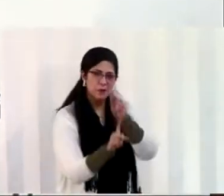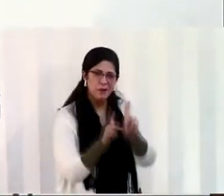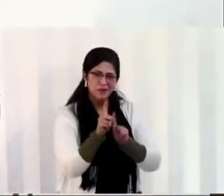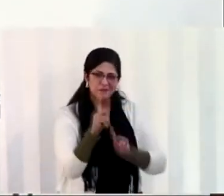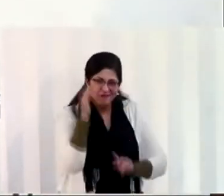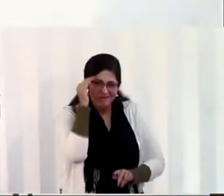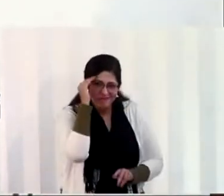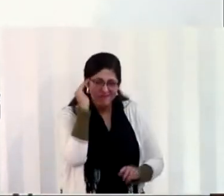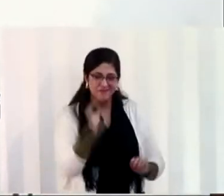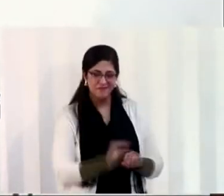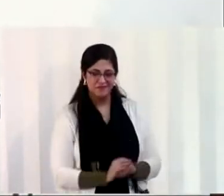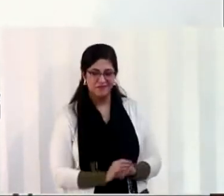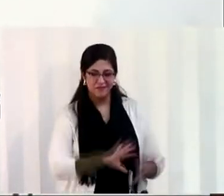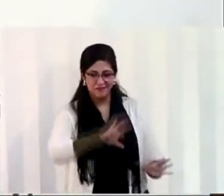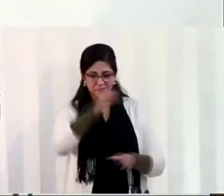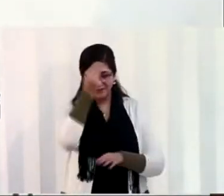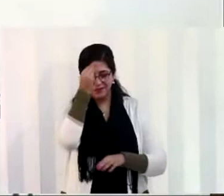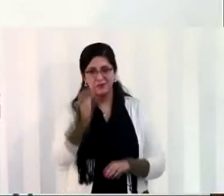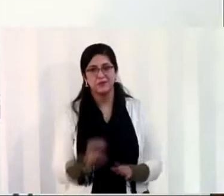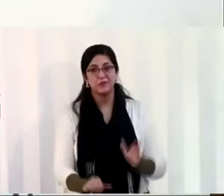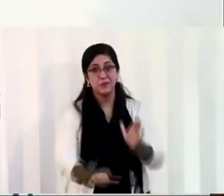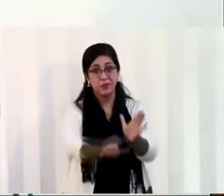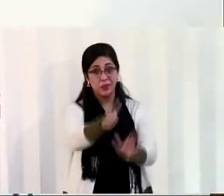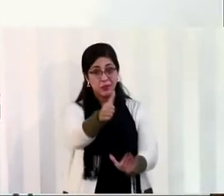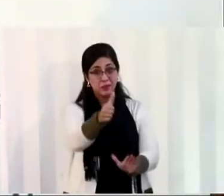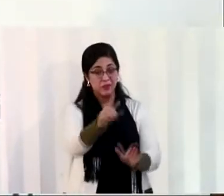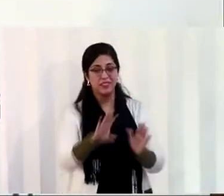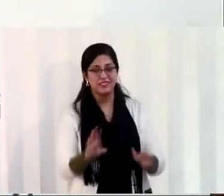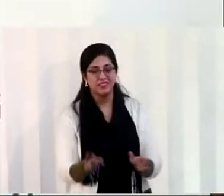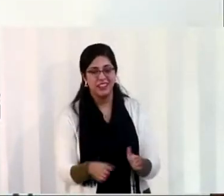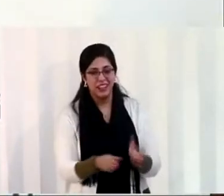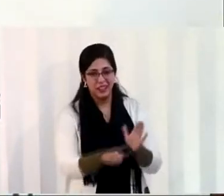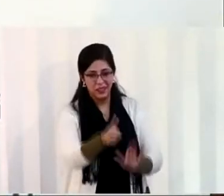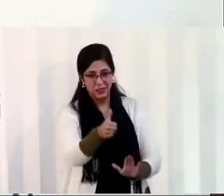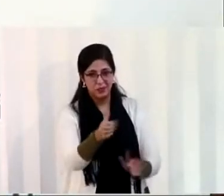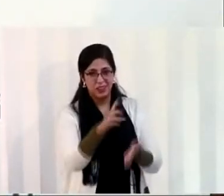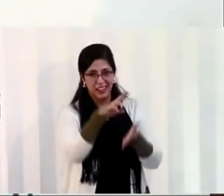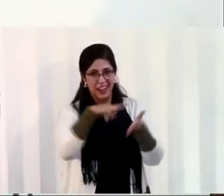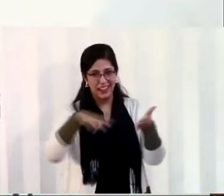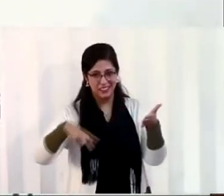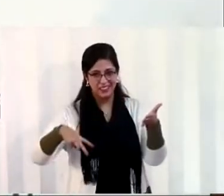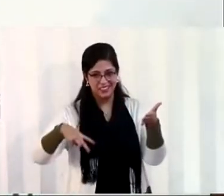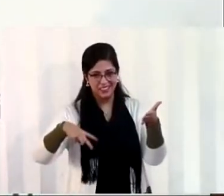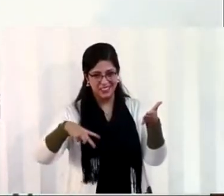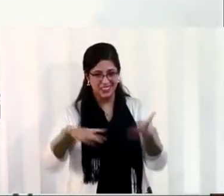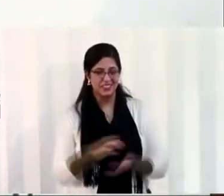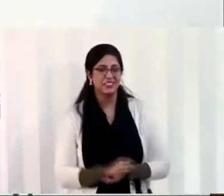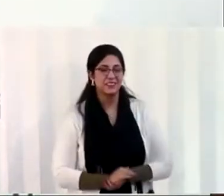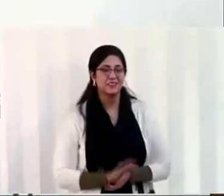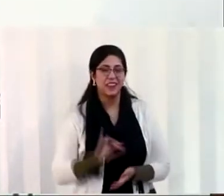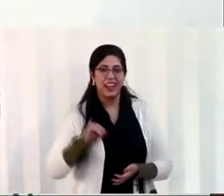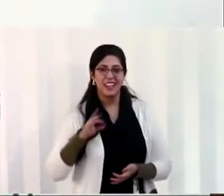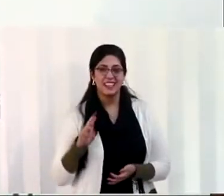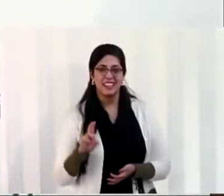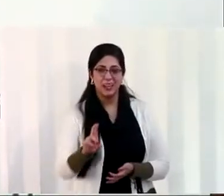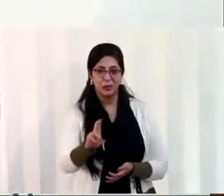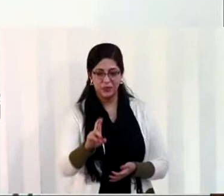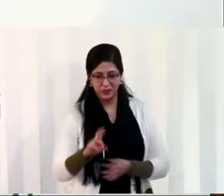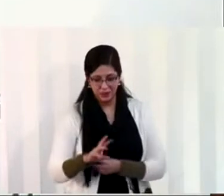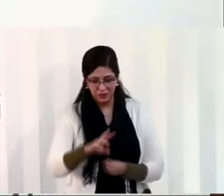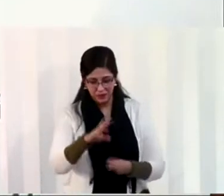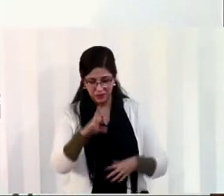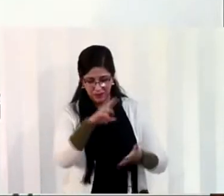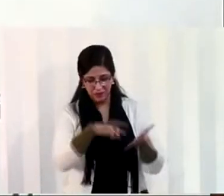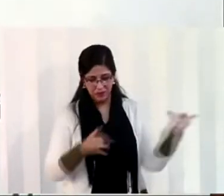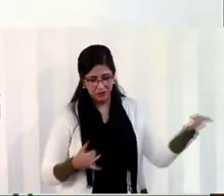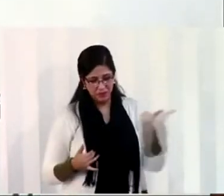vamos pensar em Jeremias capítulo 2, os versículos de 1 até o versículo 8. A mim me veio a